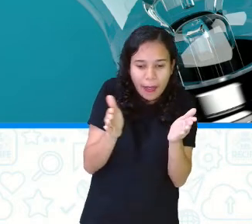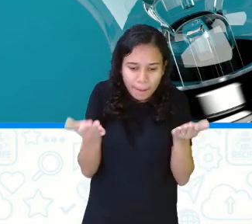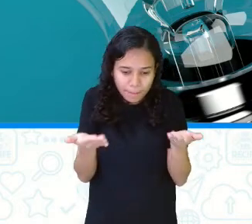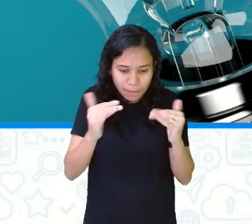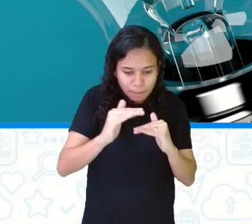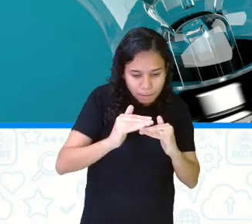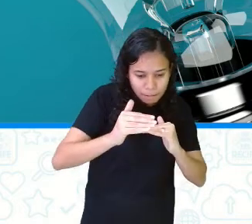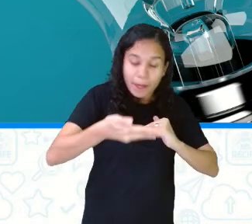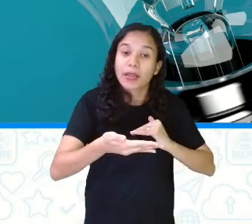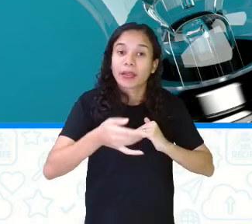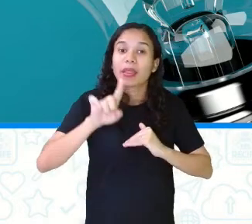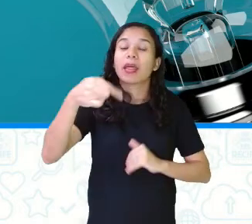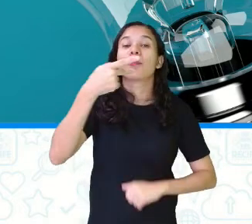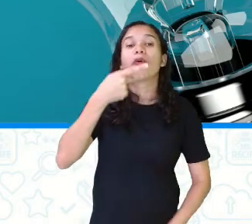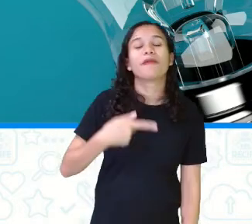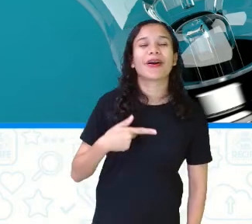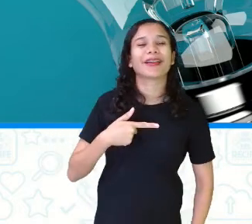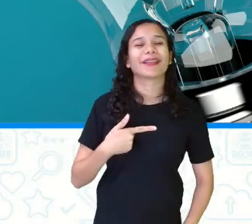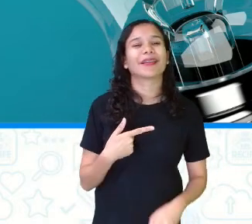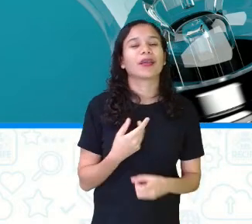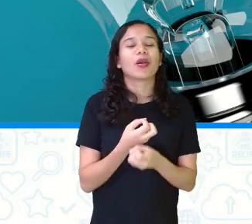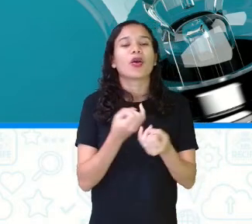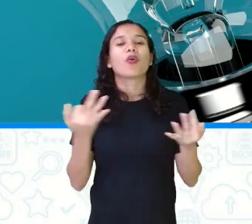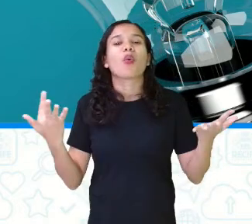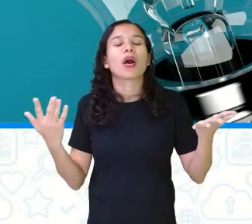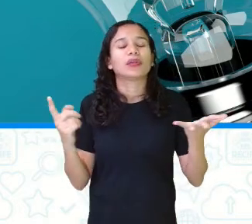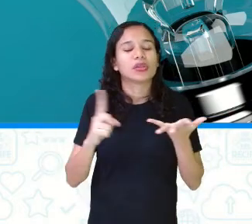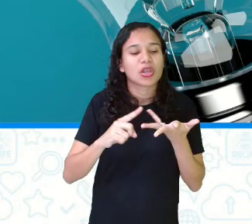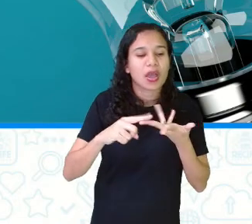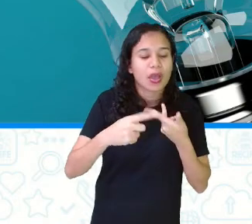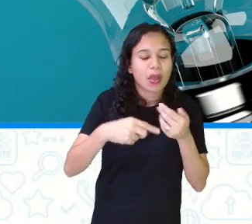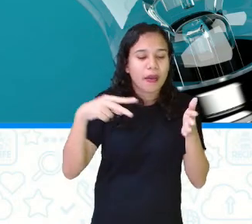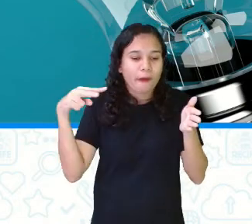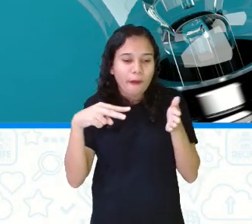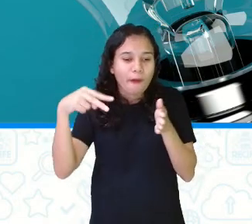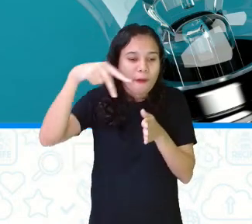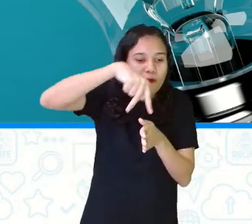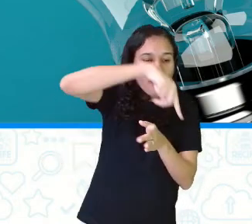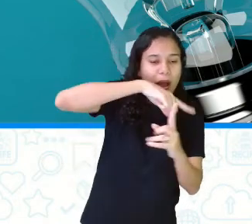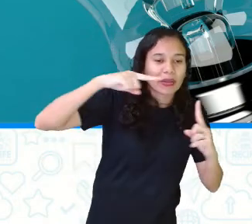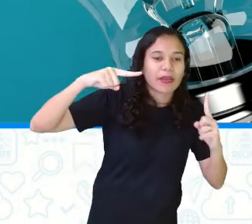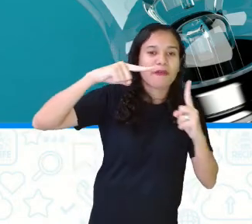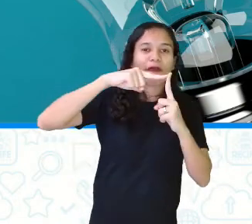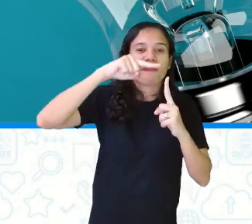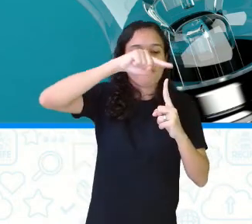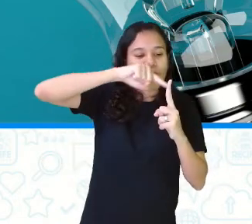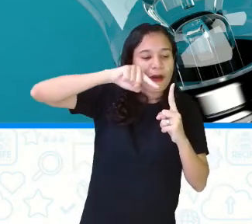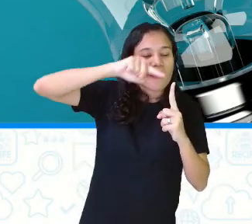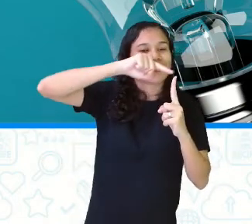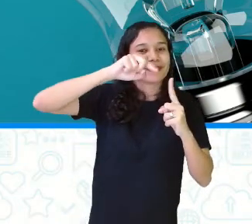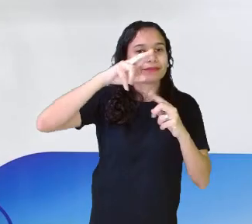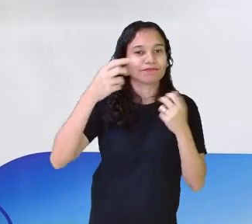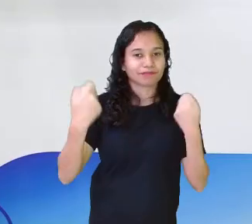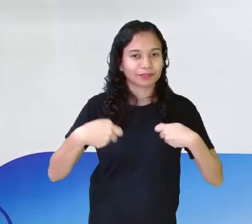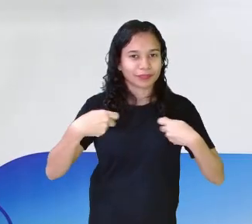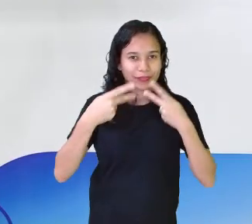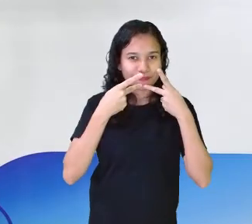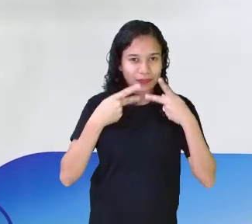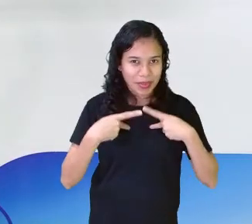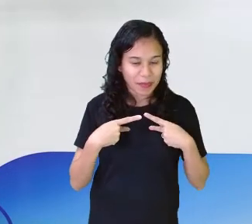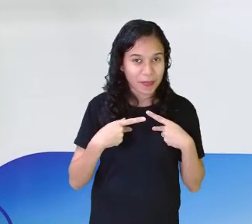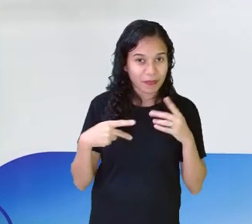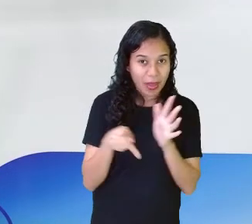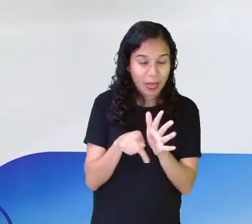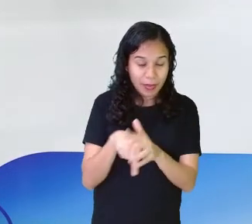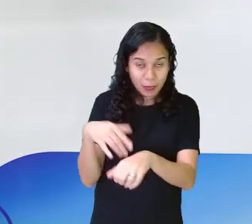planificação dela e conte a quantidade de faces, vértices e arestas. Eu quero que vocês me respondam isso